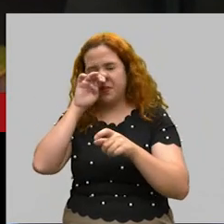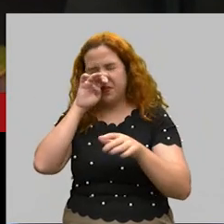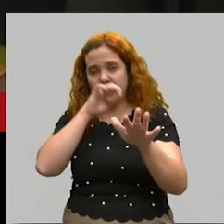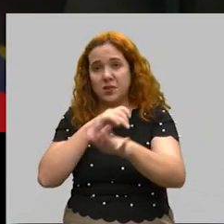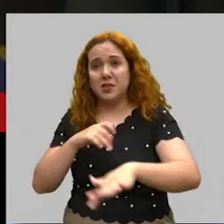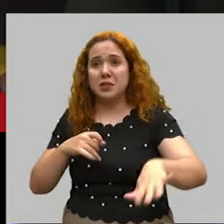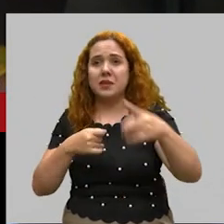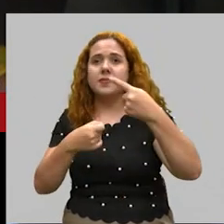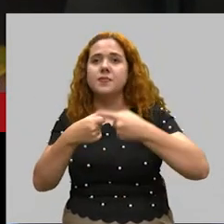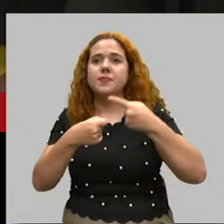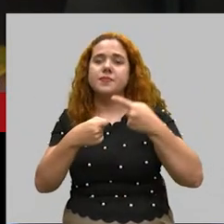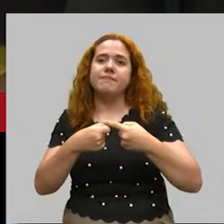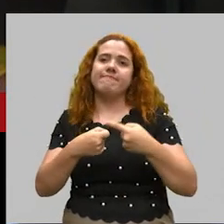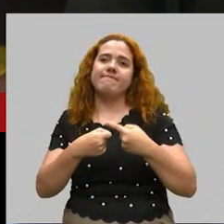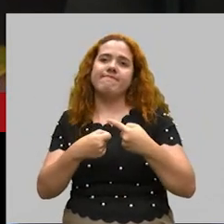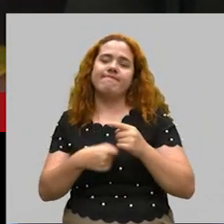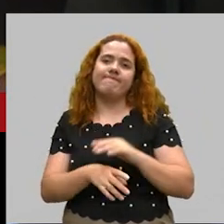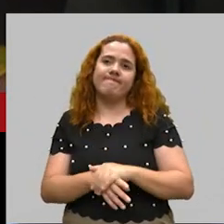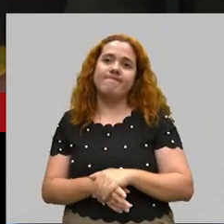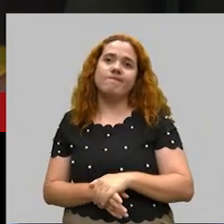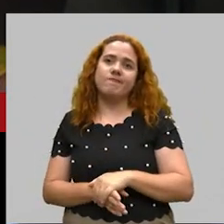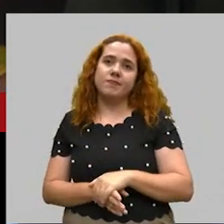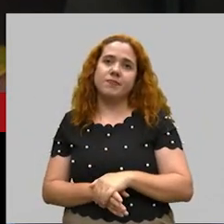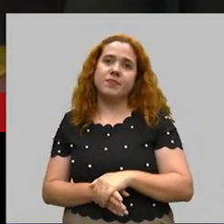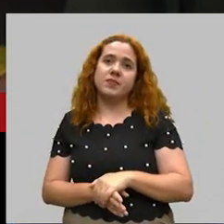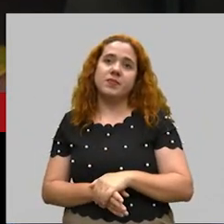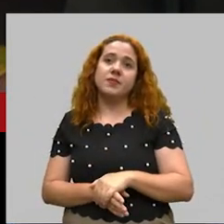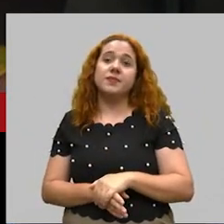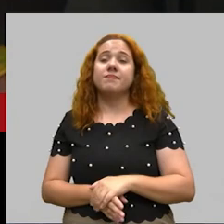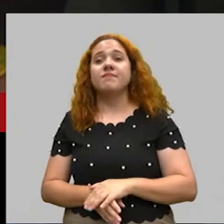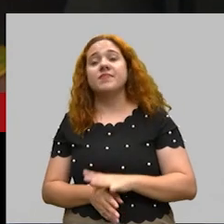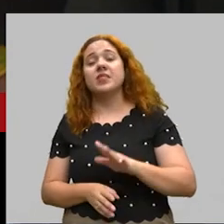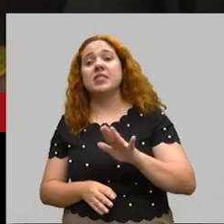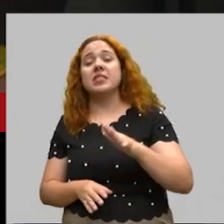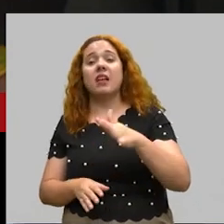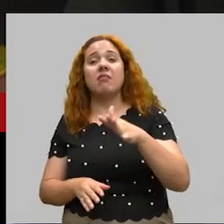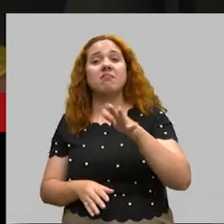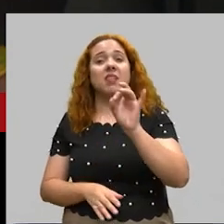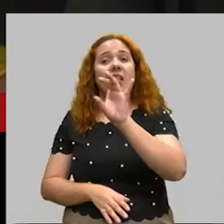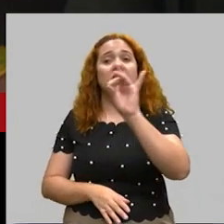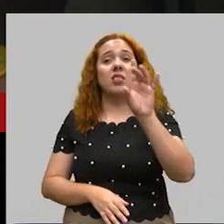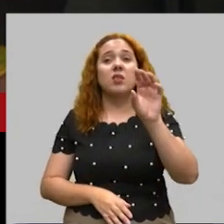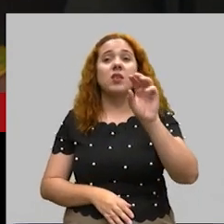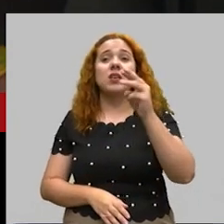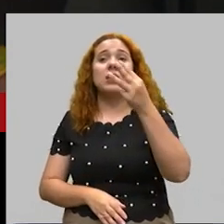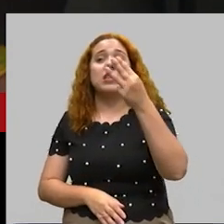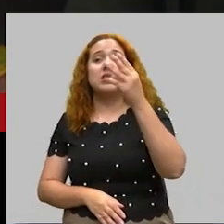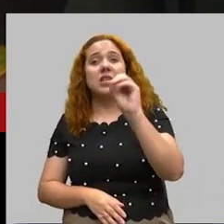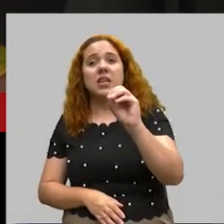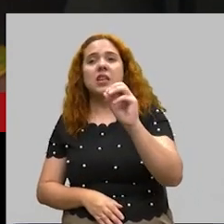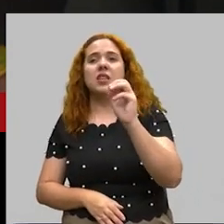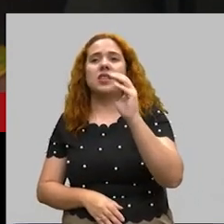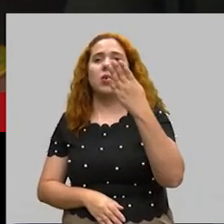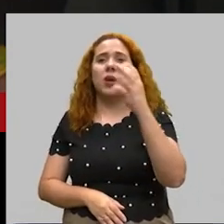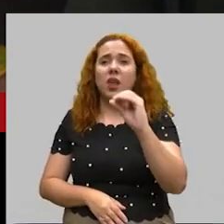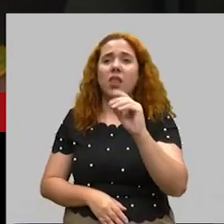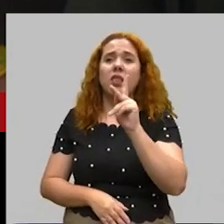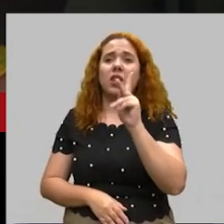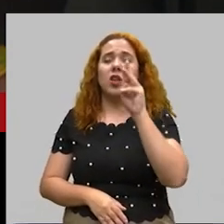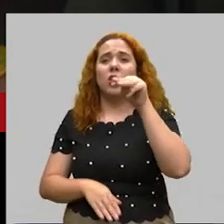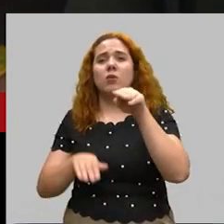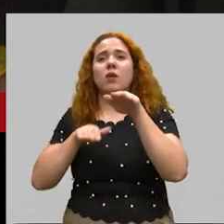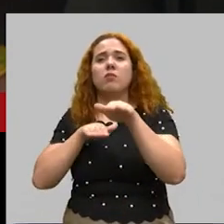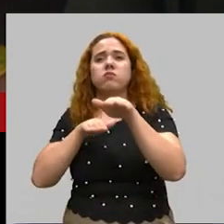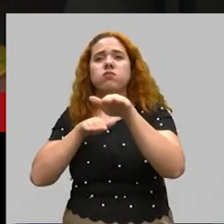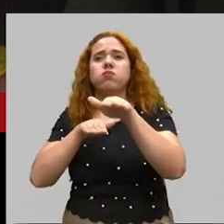centro e em média cada aluno viaja aí 30 até 40 km para chegar nessa